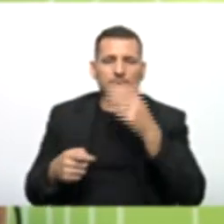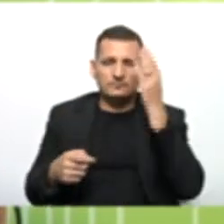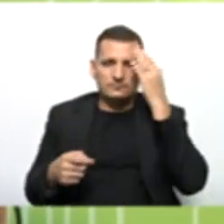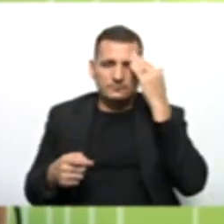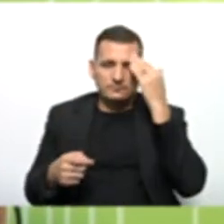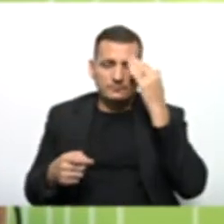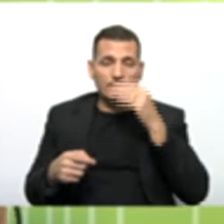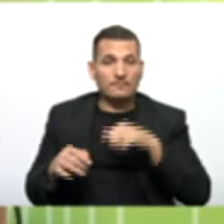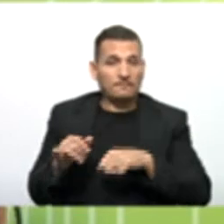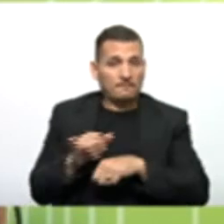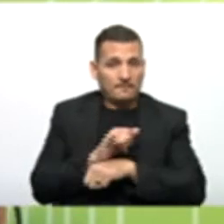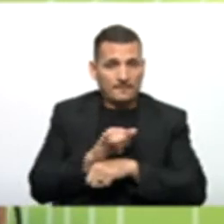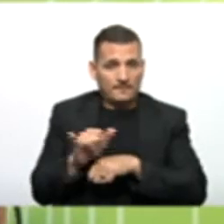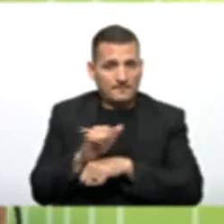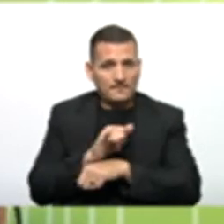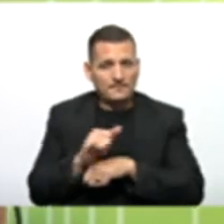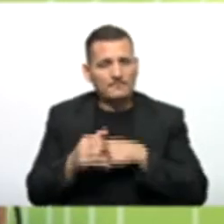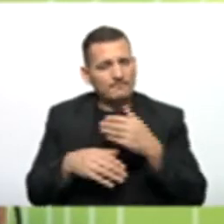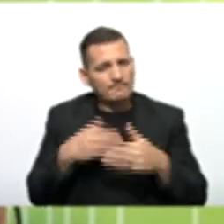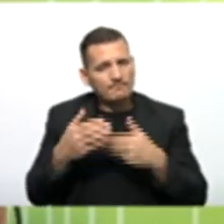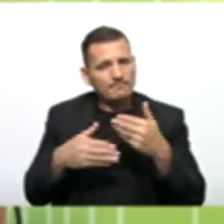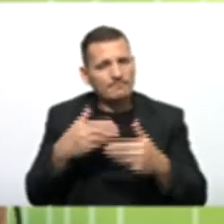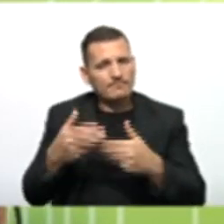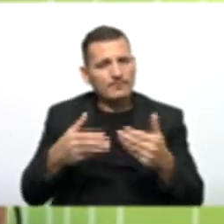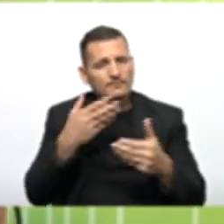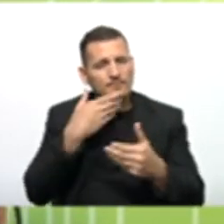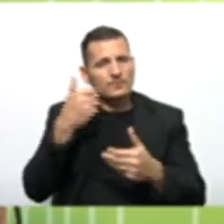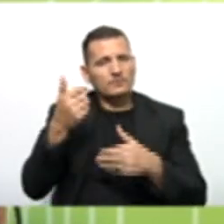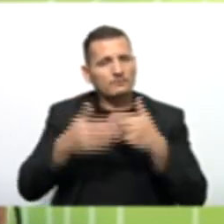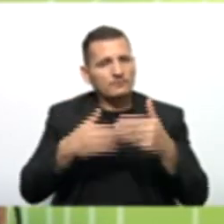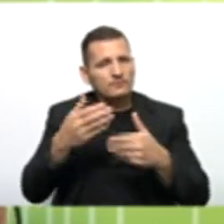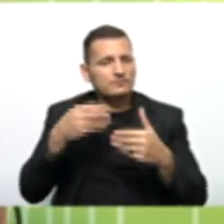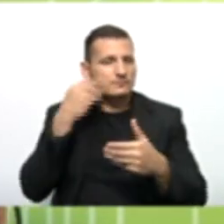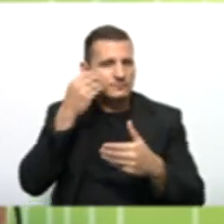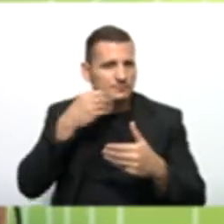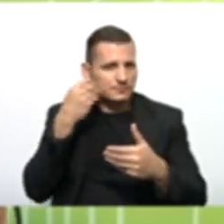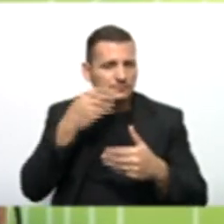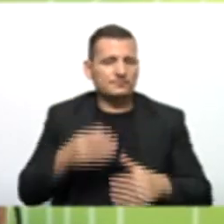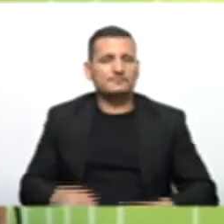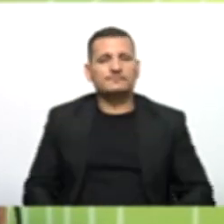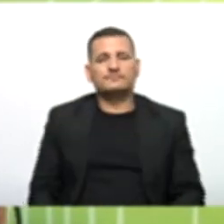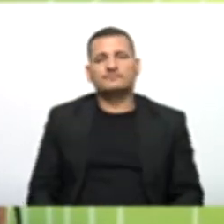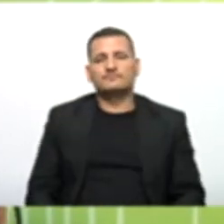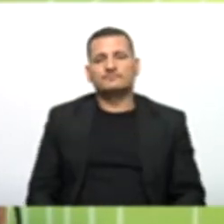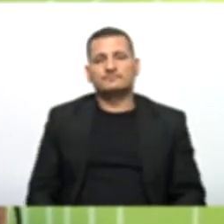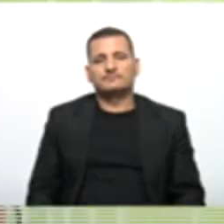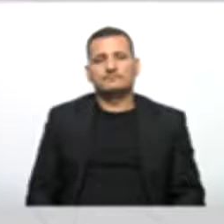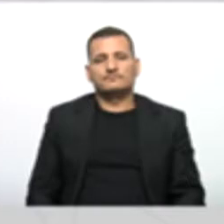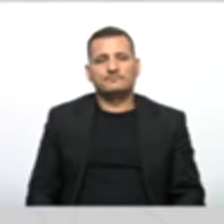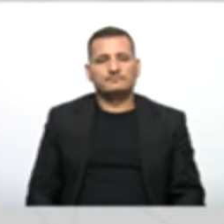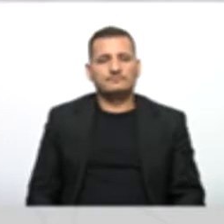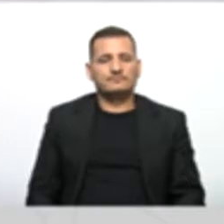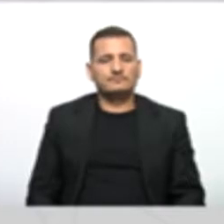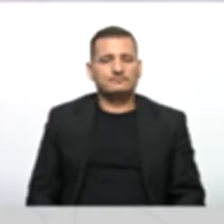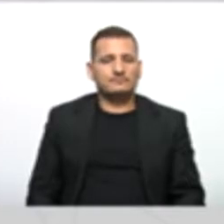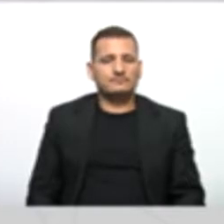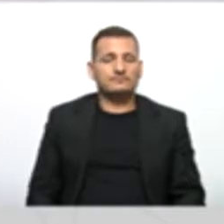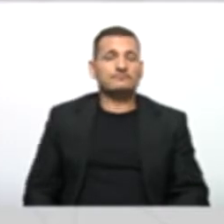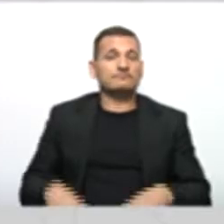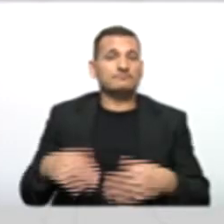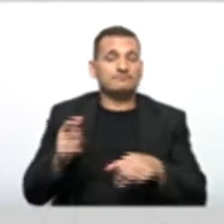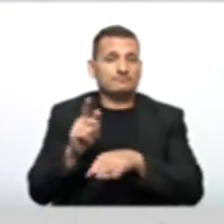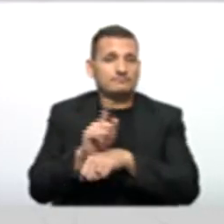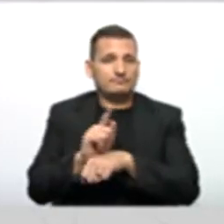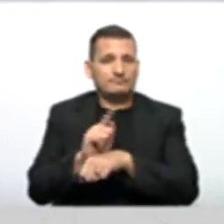Isso tudo, essas técnicas vão sendo aprimoradas conforme a gente vai ganhando experiência, ok? Então, ainda sobre o gerenciamento